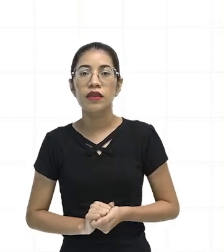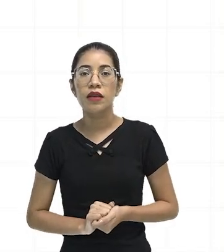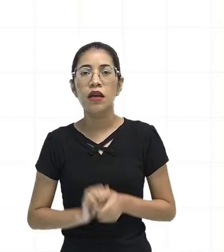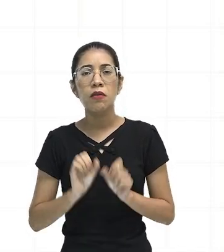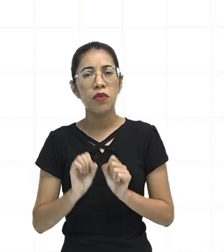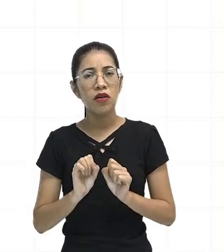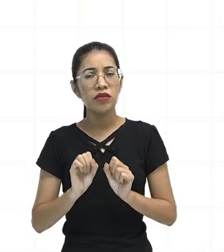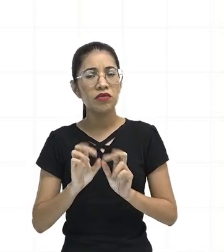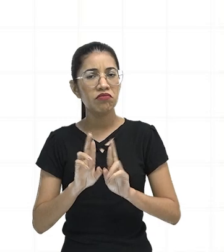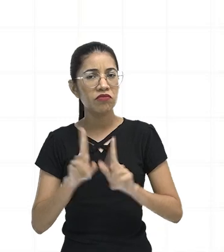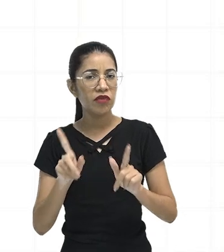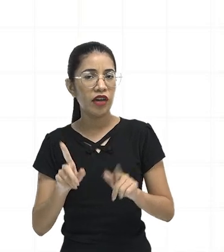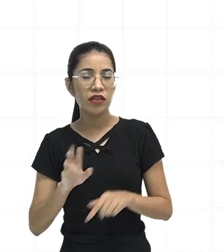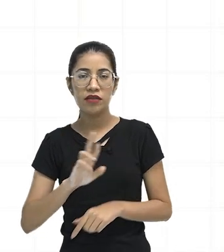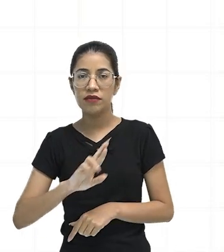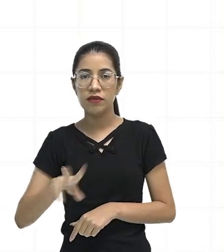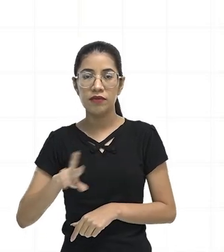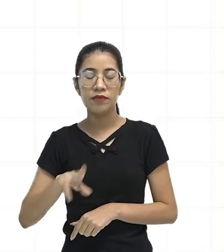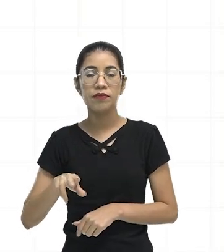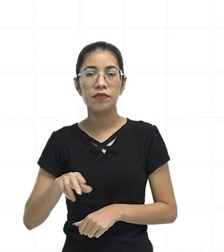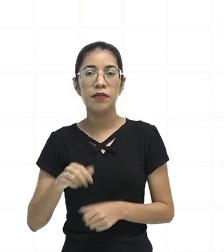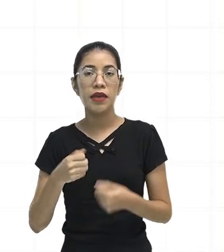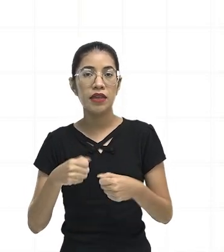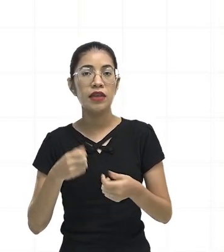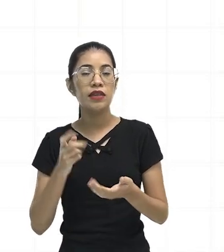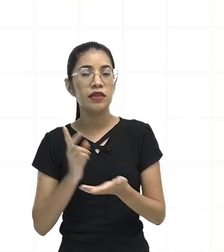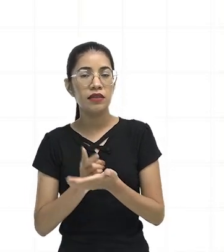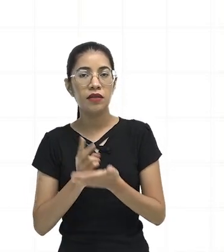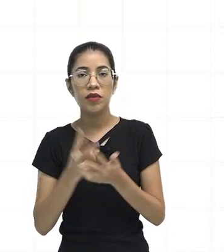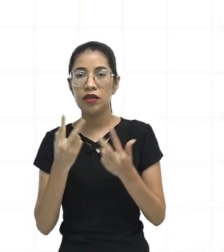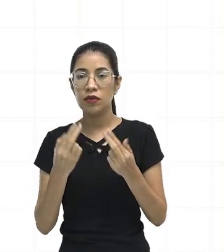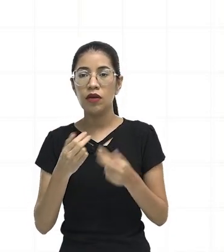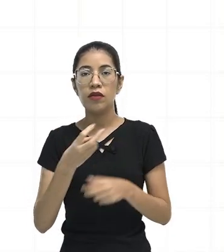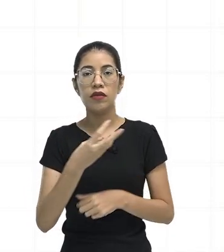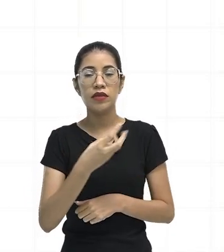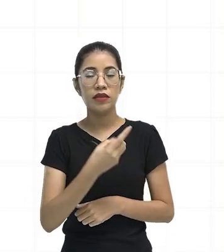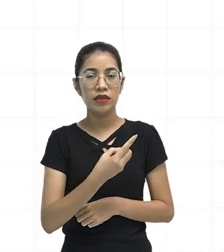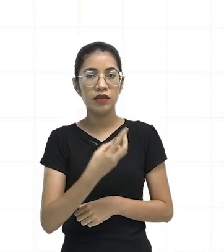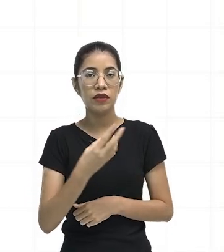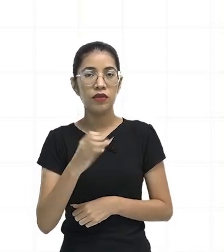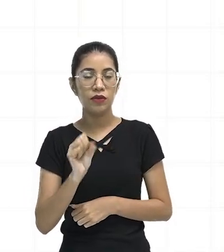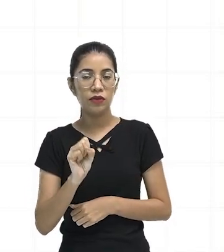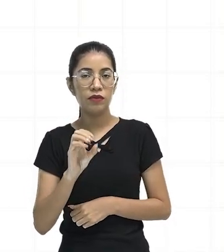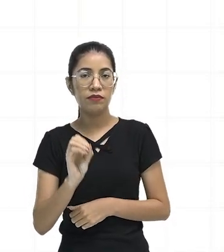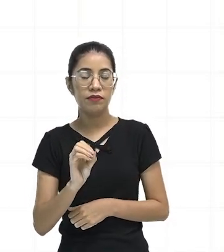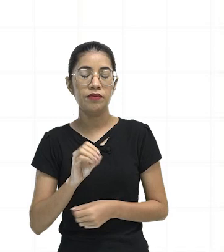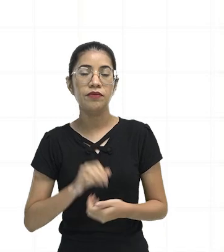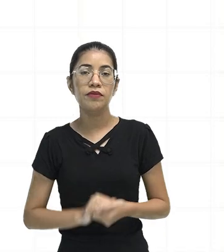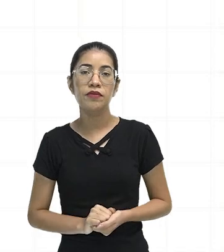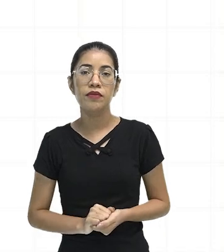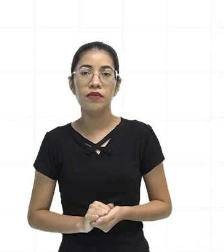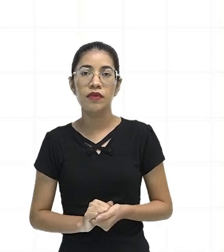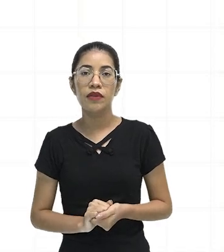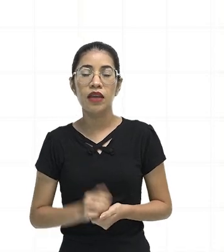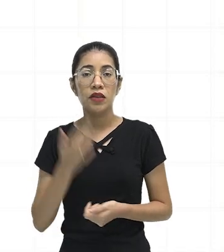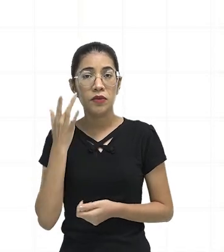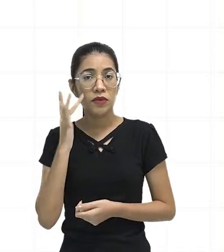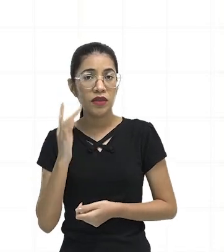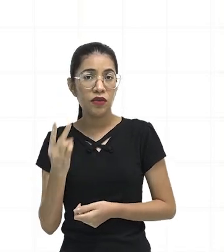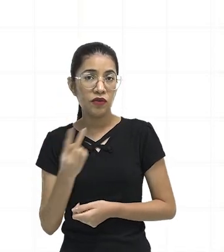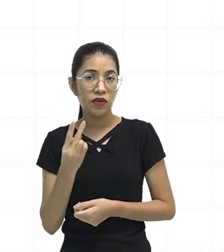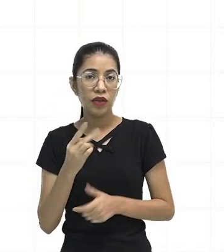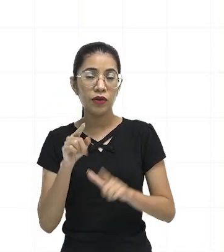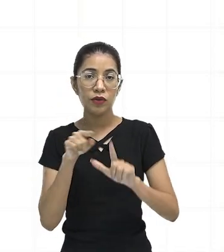ser diferente? Não, não tem, tá bom? Ok. A gente não sabe ainda qual o valor